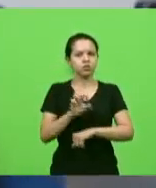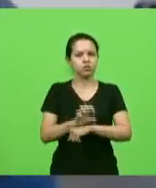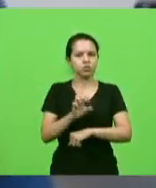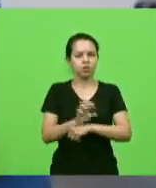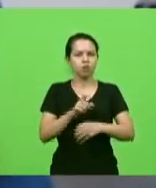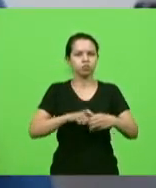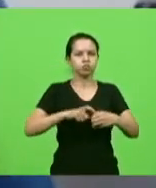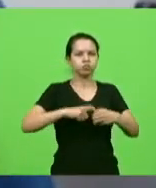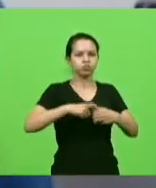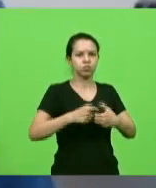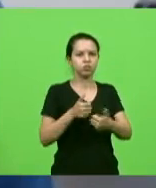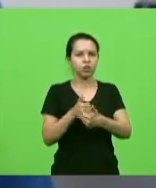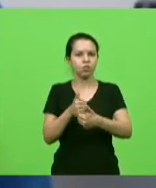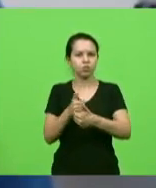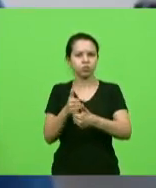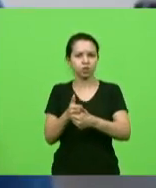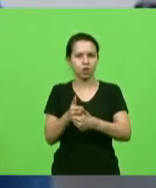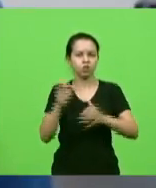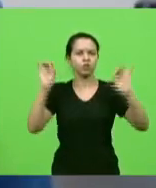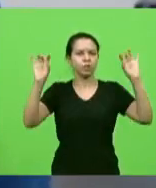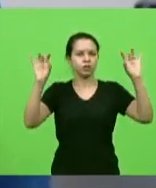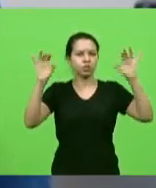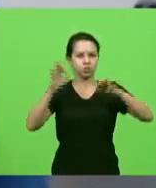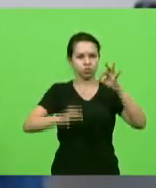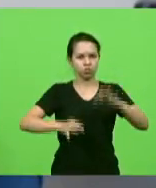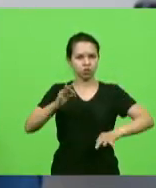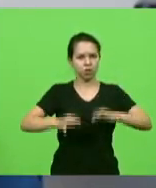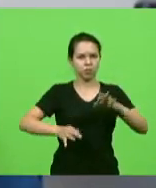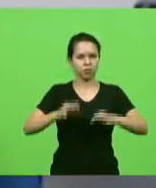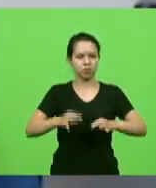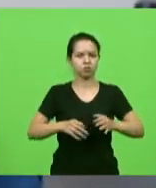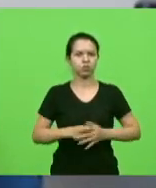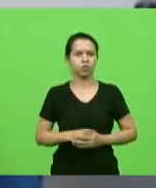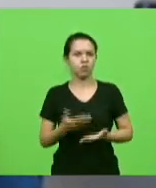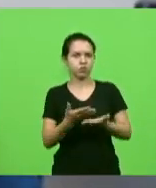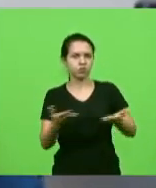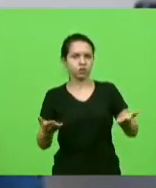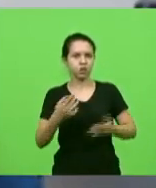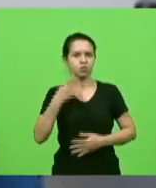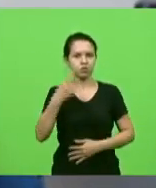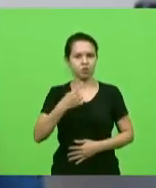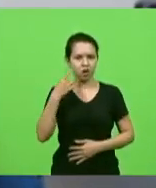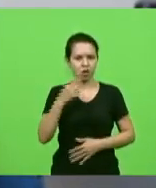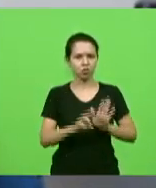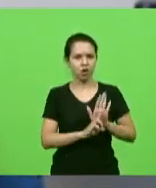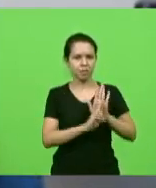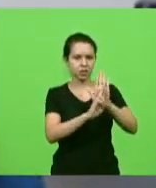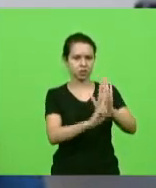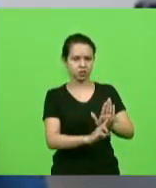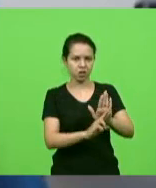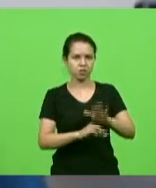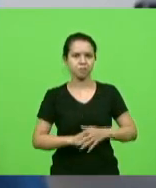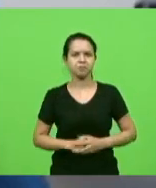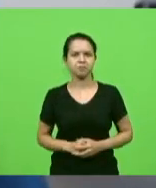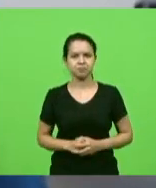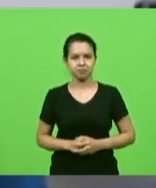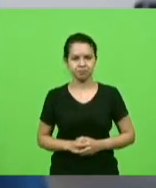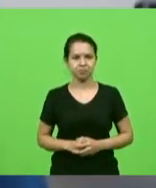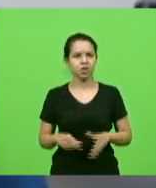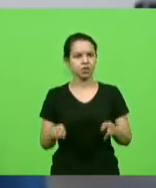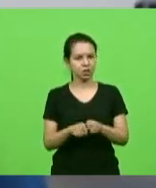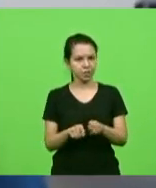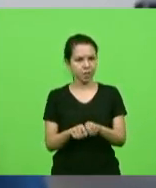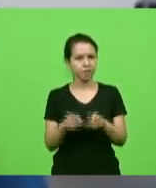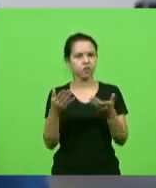que integra este egrégio Tribunal do Júri especial de julgamento senhores advogados seus representantes e